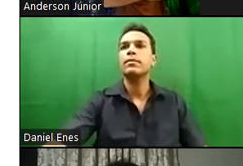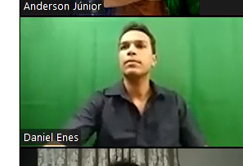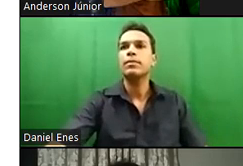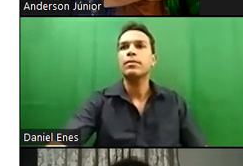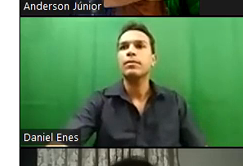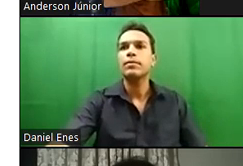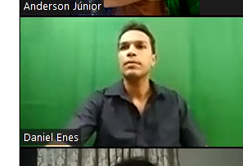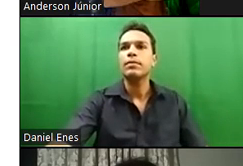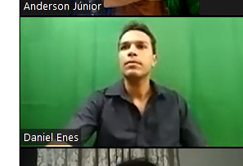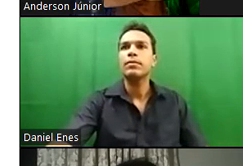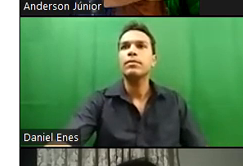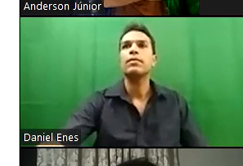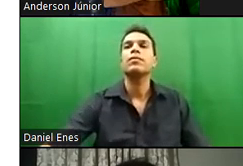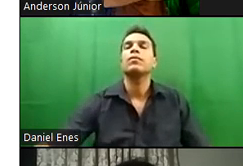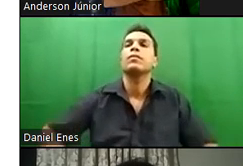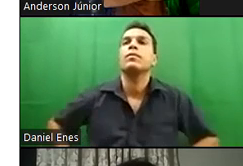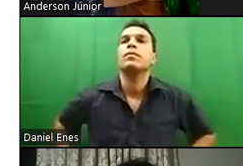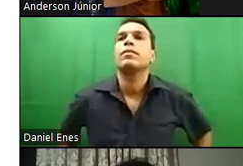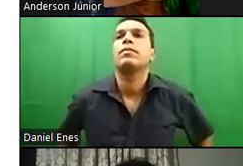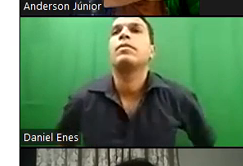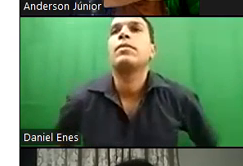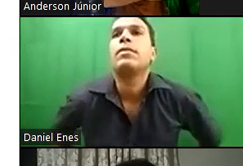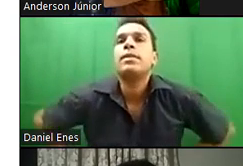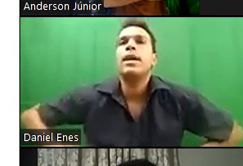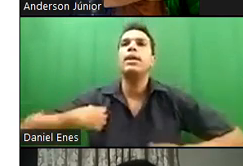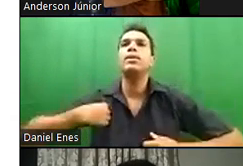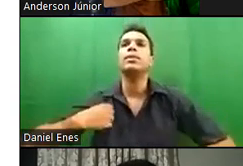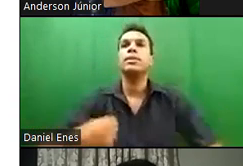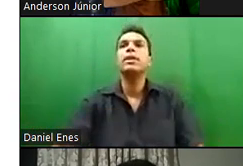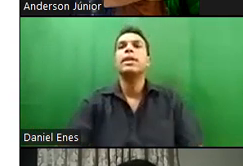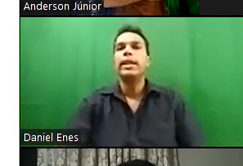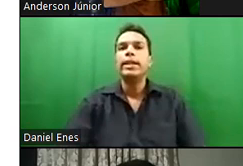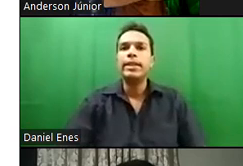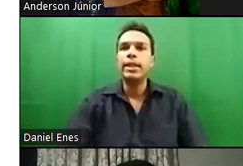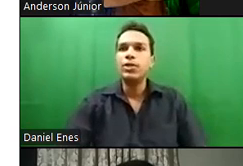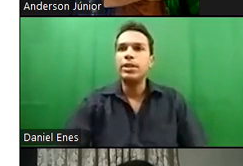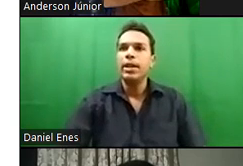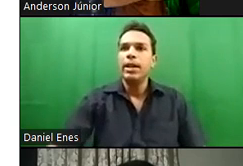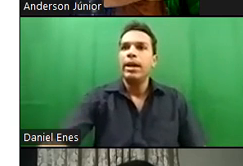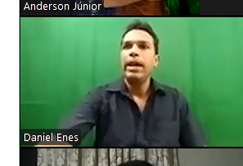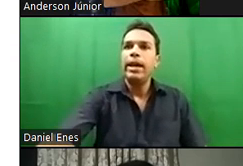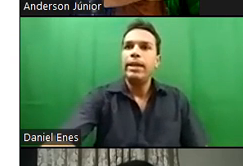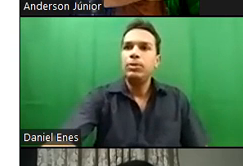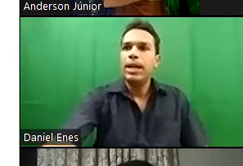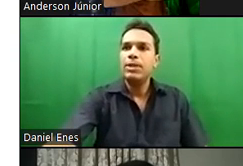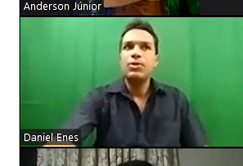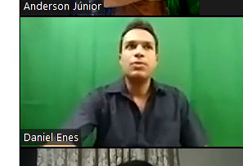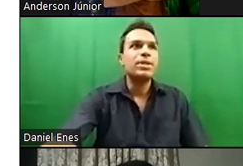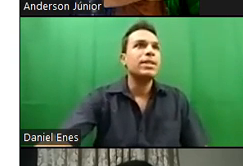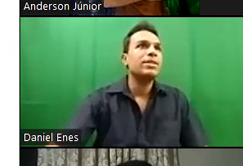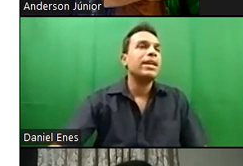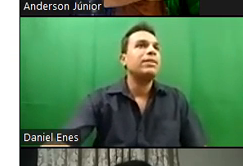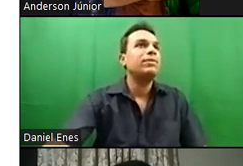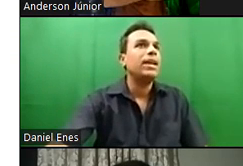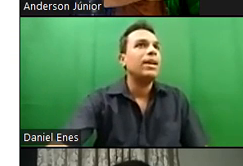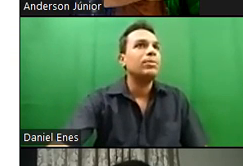alunos que é do consórcio CEDERJ também. Certo. Entendi. E no caso de